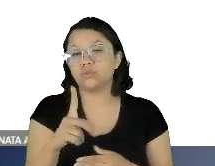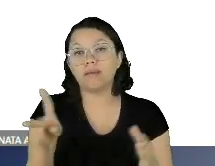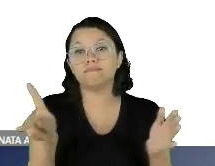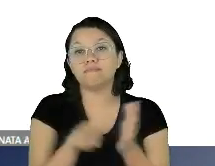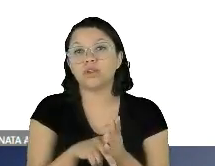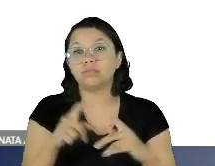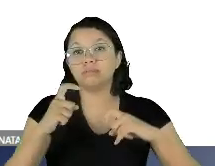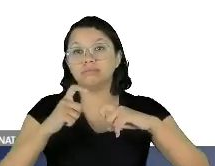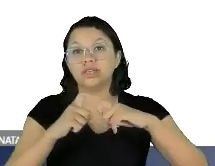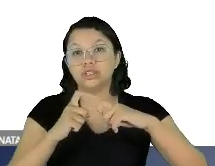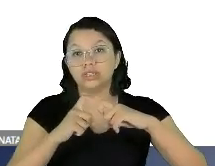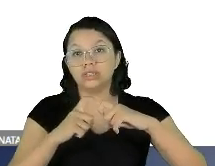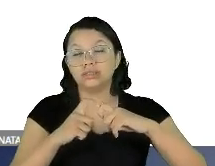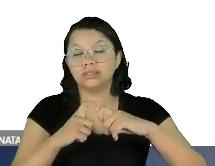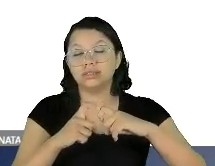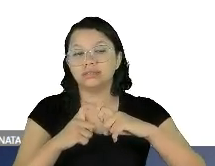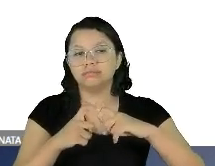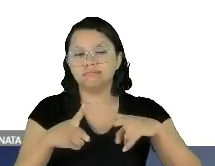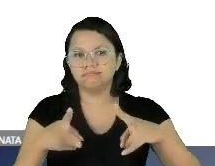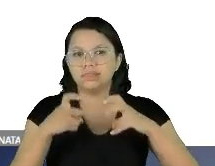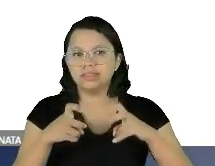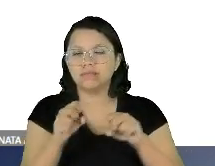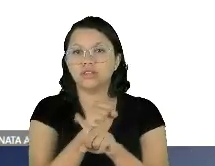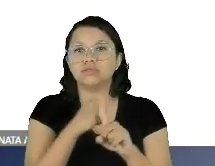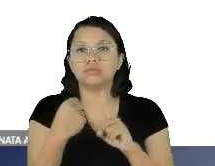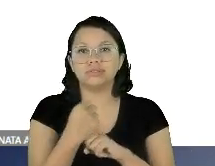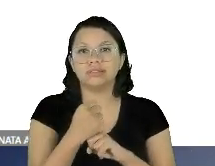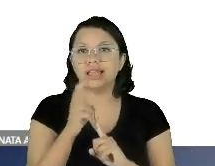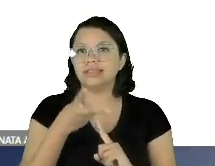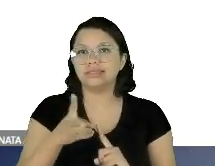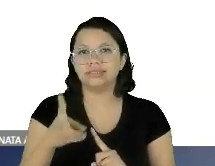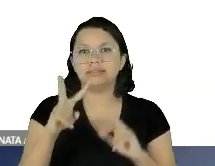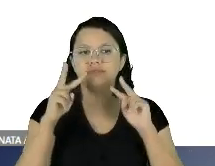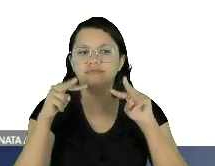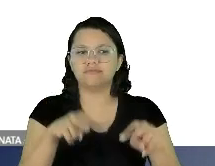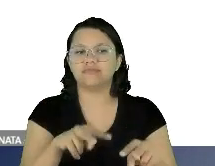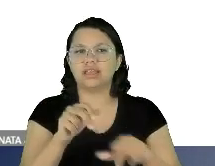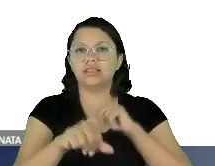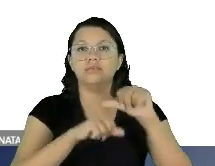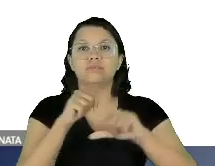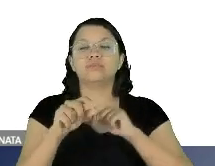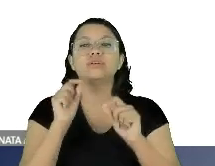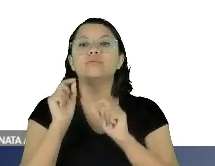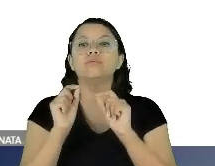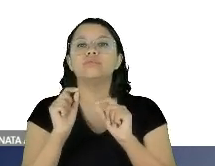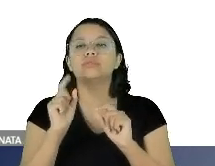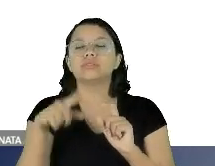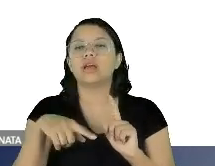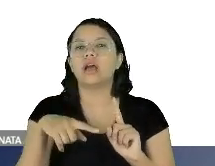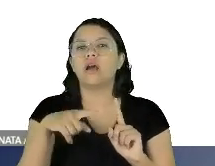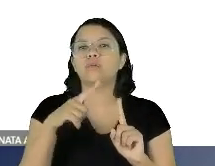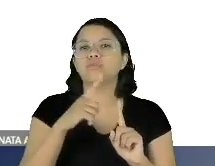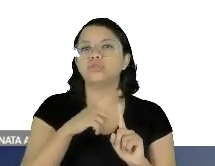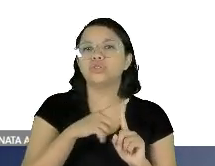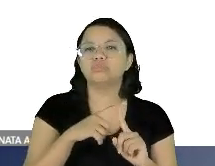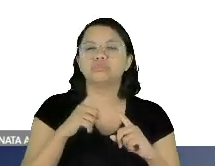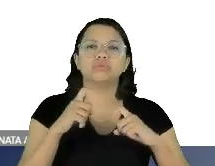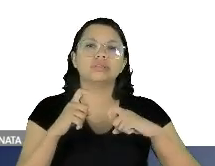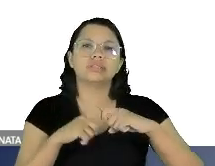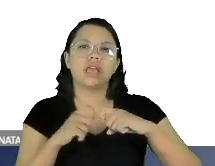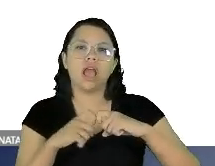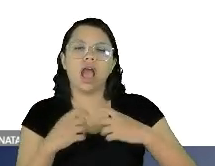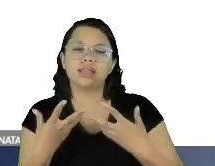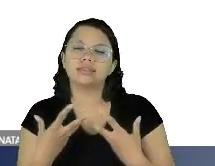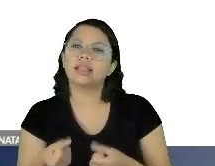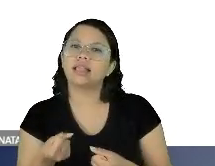medicina reconhece que a sociedade frequentemente revê e modifica quais são as condutas sexuais aceitáveis, sempre